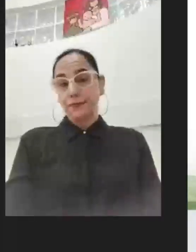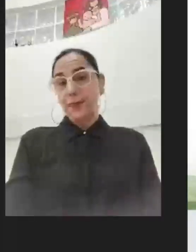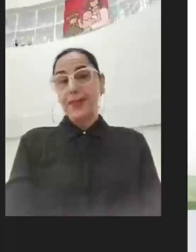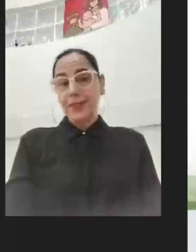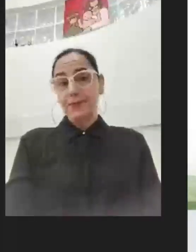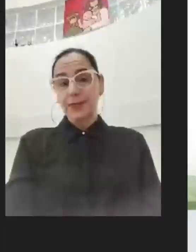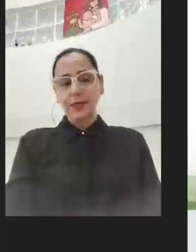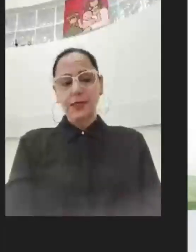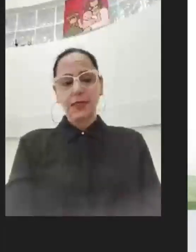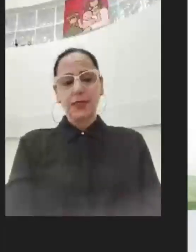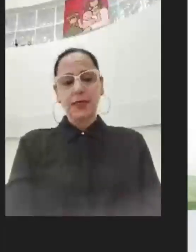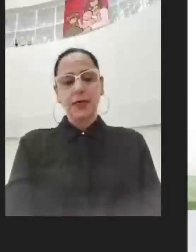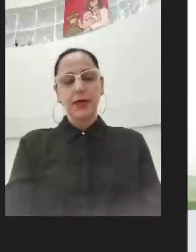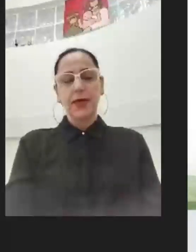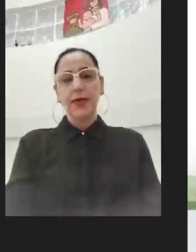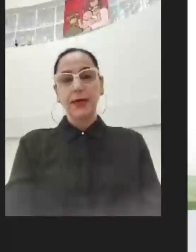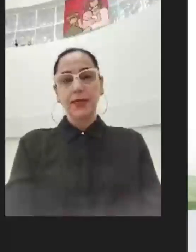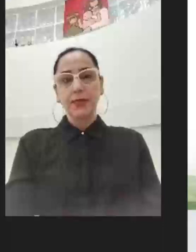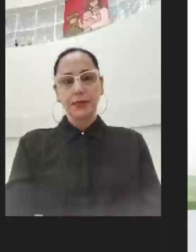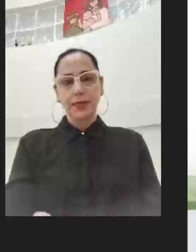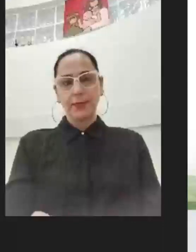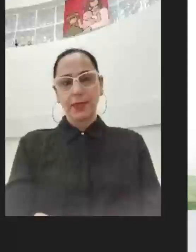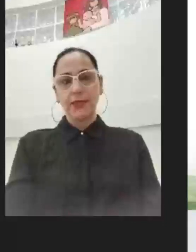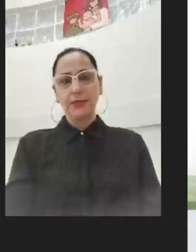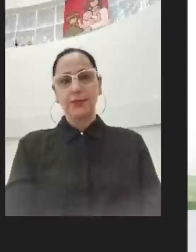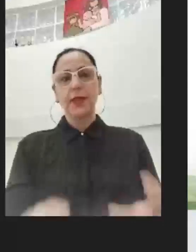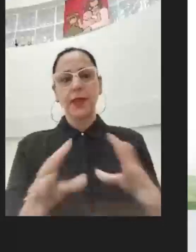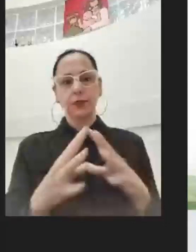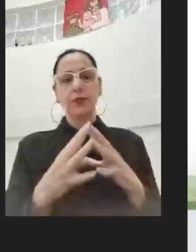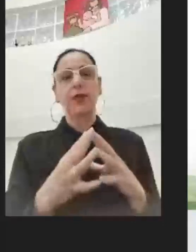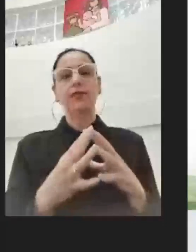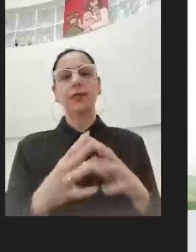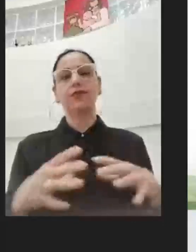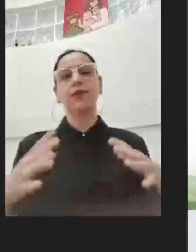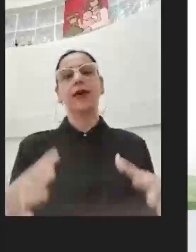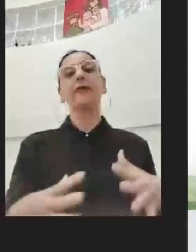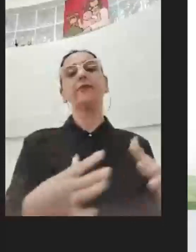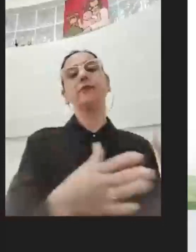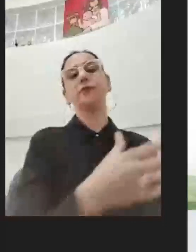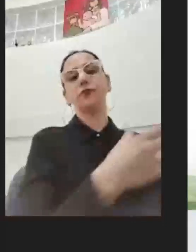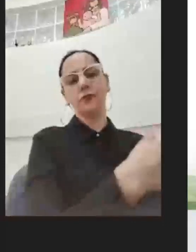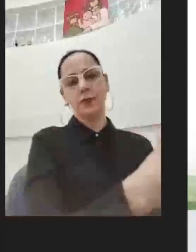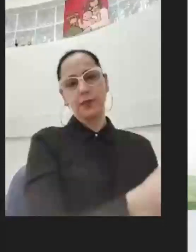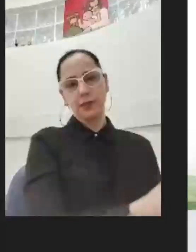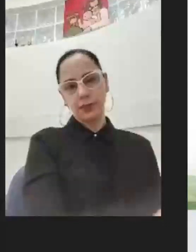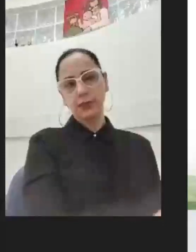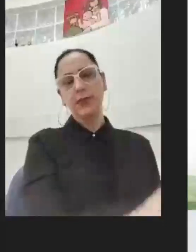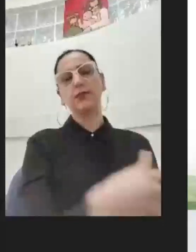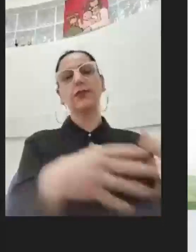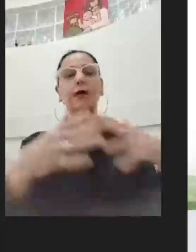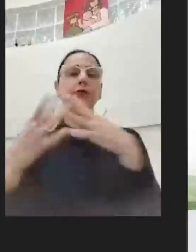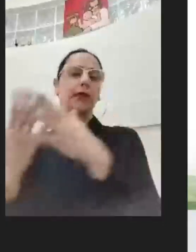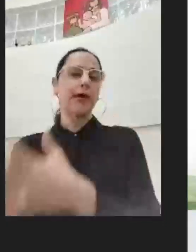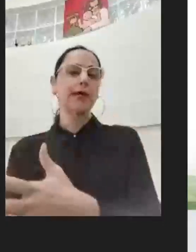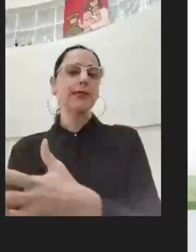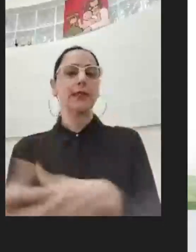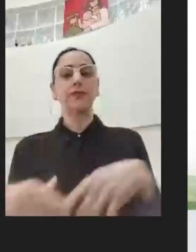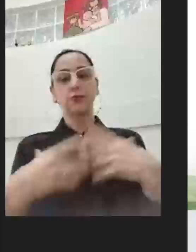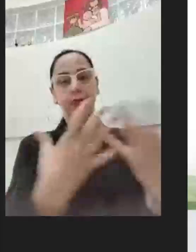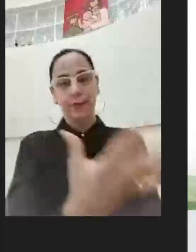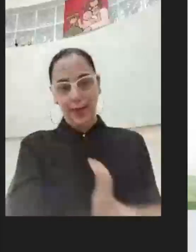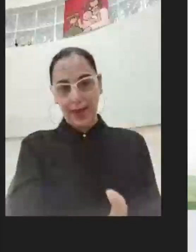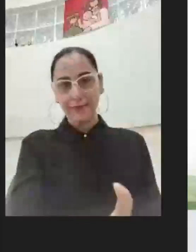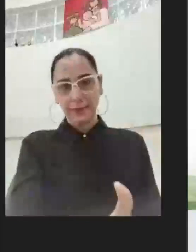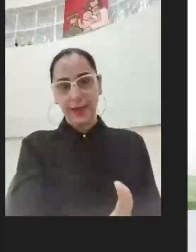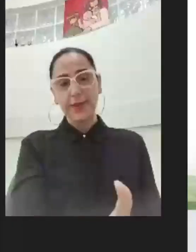E percebi que, antigamente, as mulheres elas ganhavam os bebezinhos, elas ficavam em